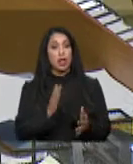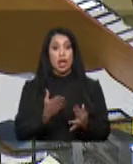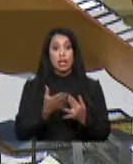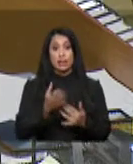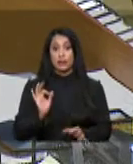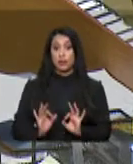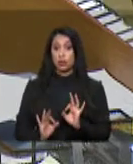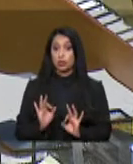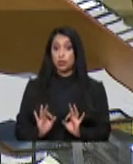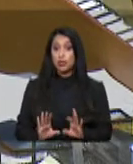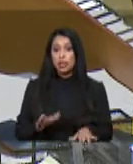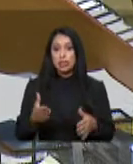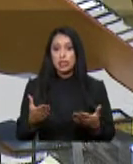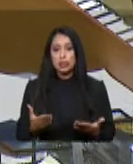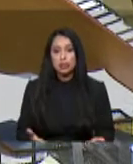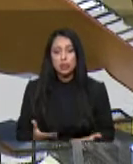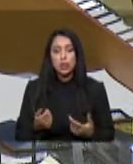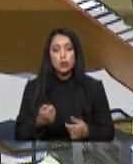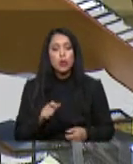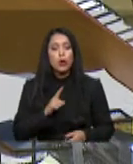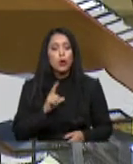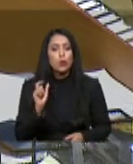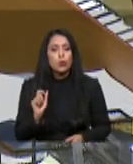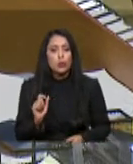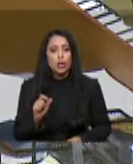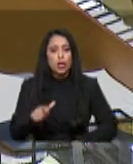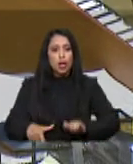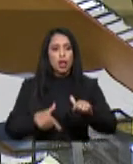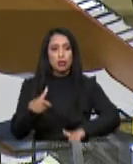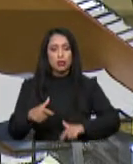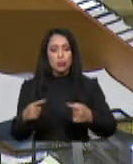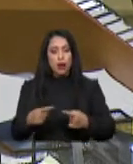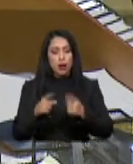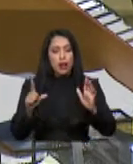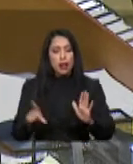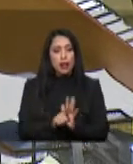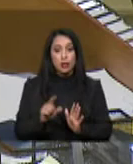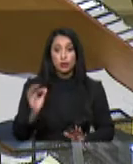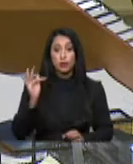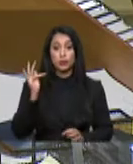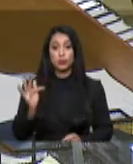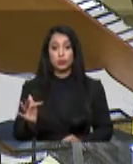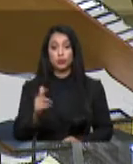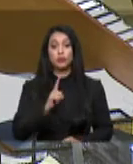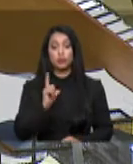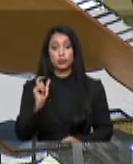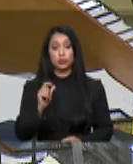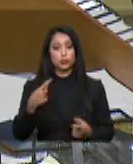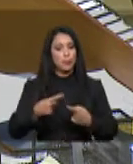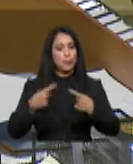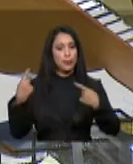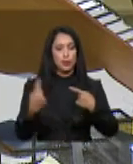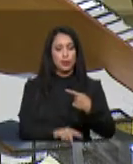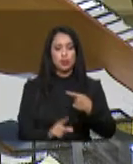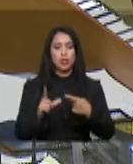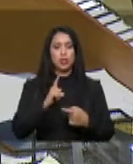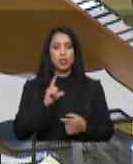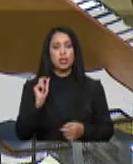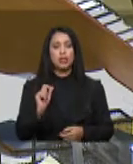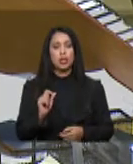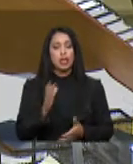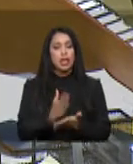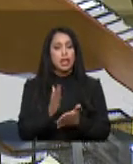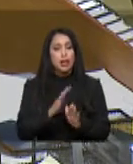judicial, acaba-se por paralisar até mesmo a atividade legislativa futura, que fica, assim, impedida de revogar tal